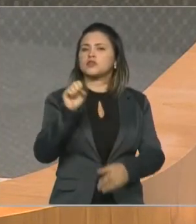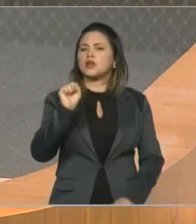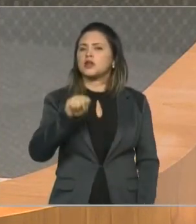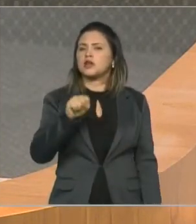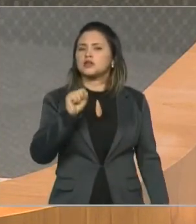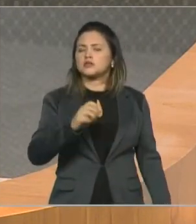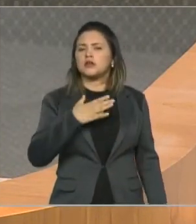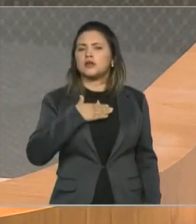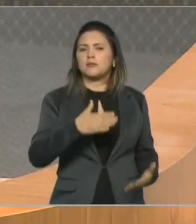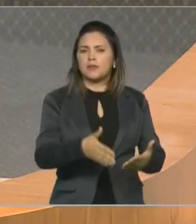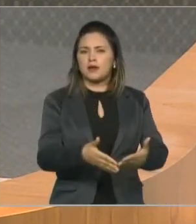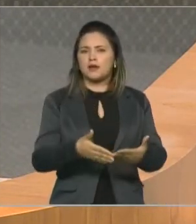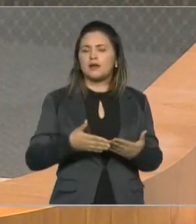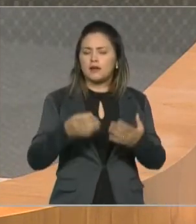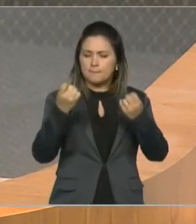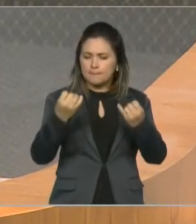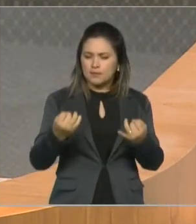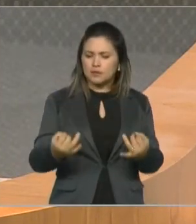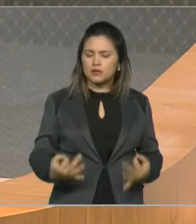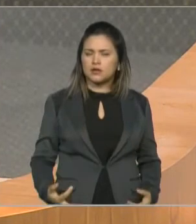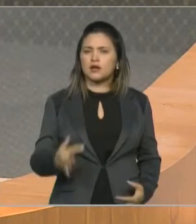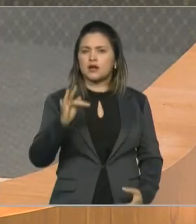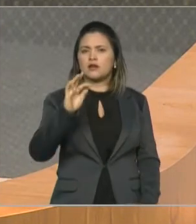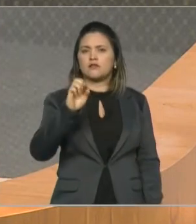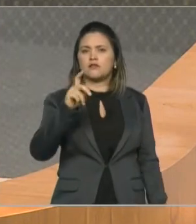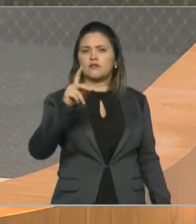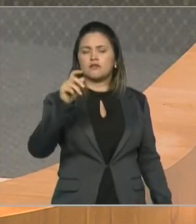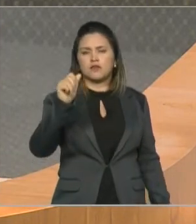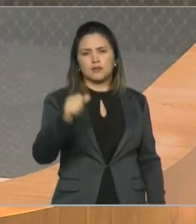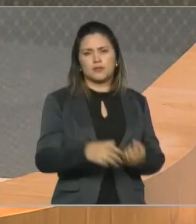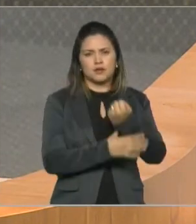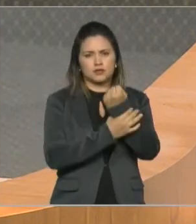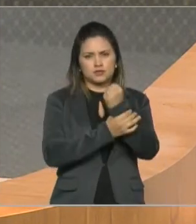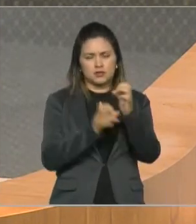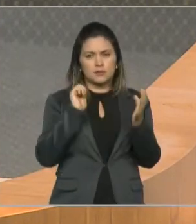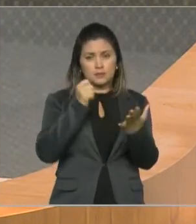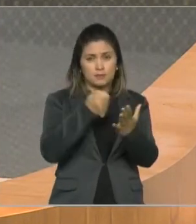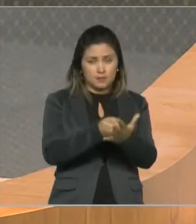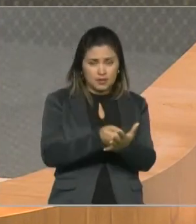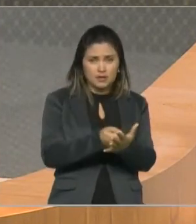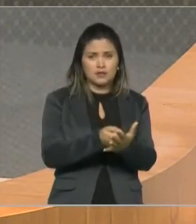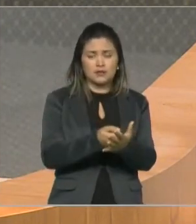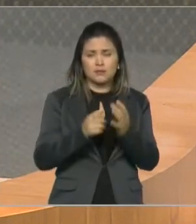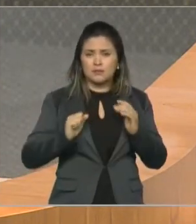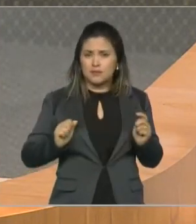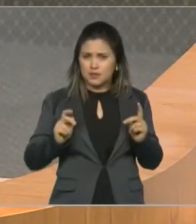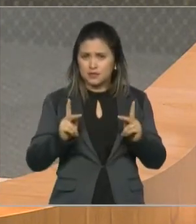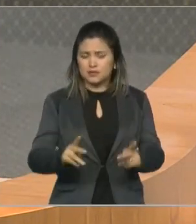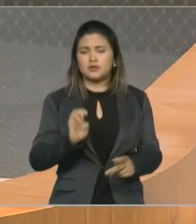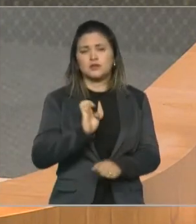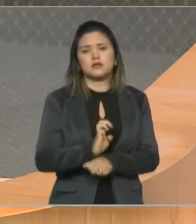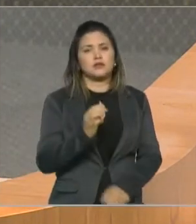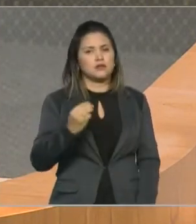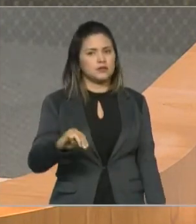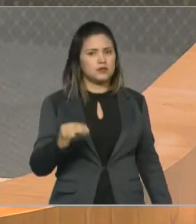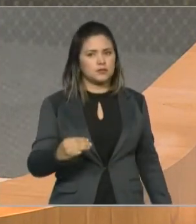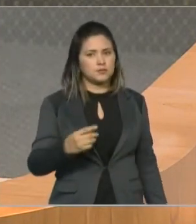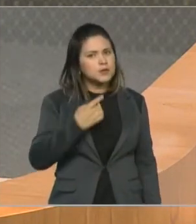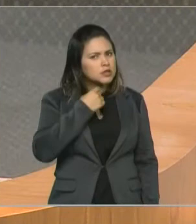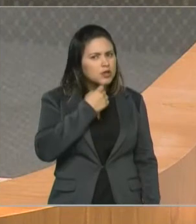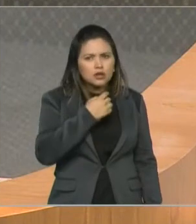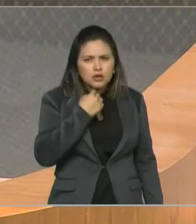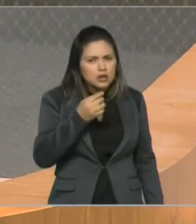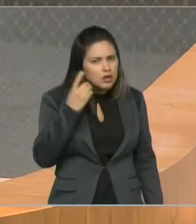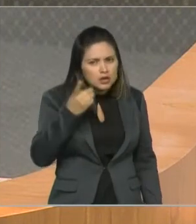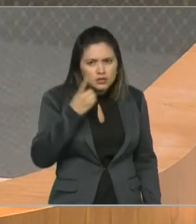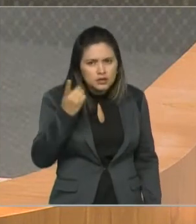do FEPA e de garantir o pagamento das pensões e aposentadorias do Estado do Maranhão. Que nenhum deputado reclame, depois que chegar